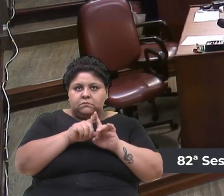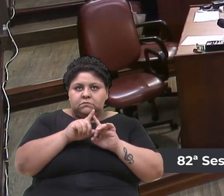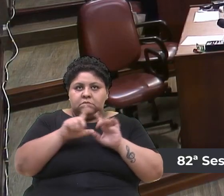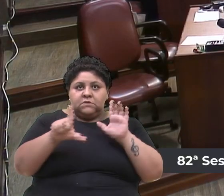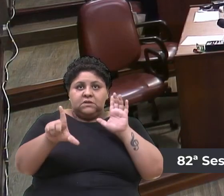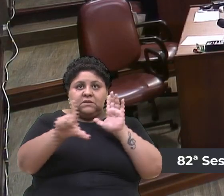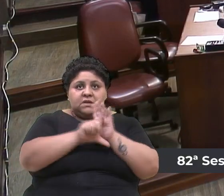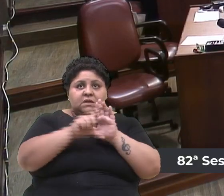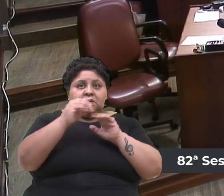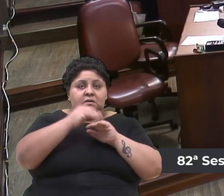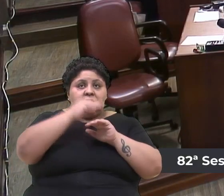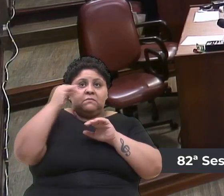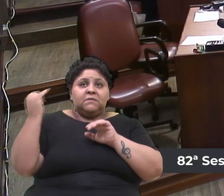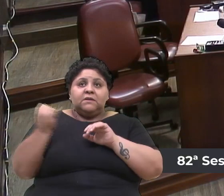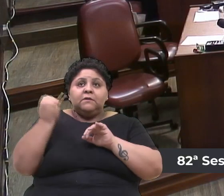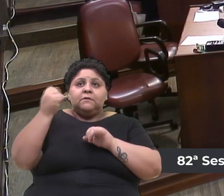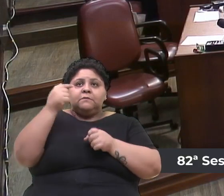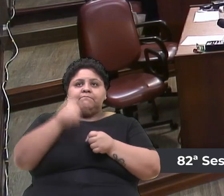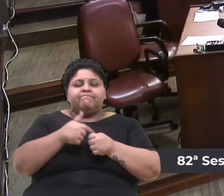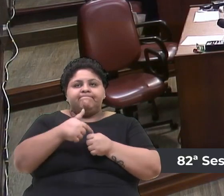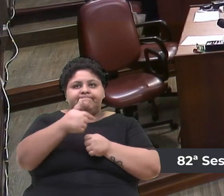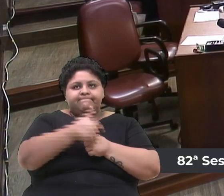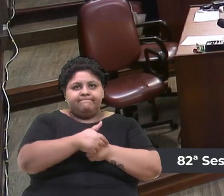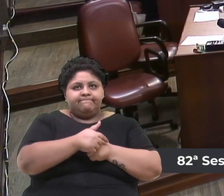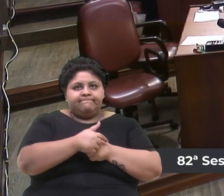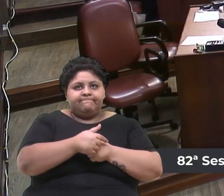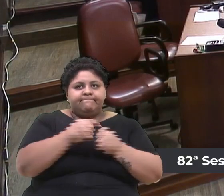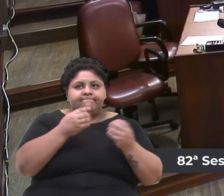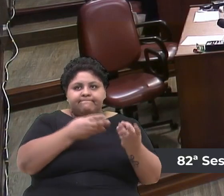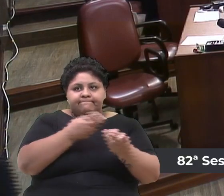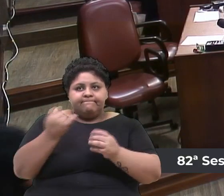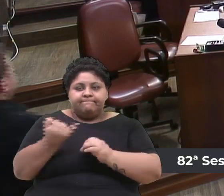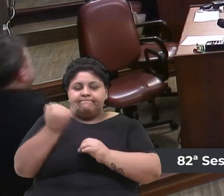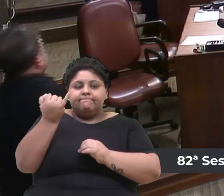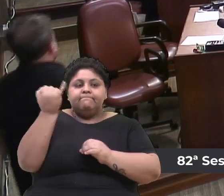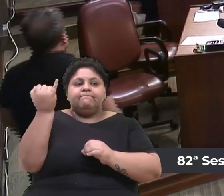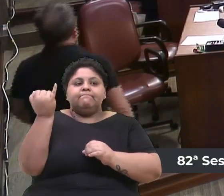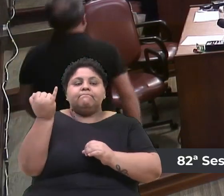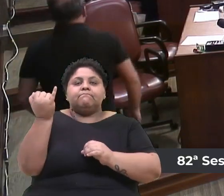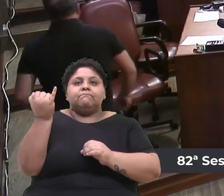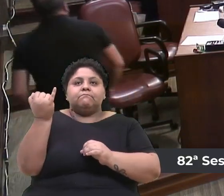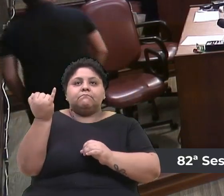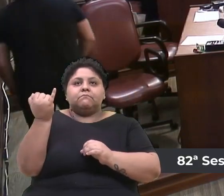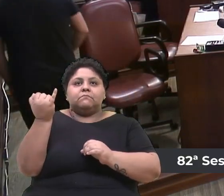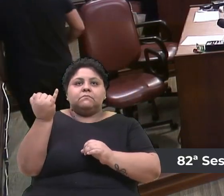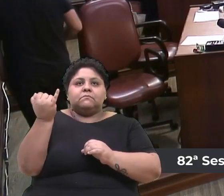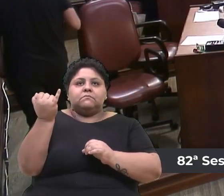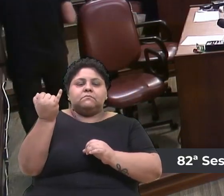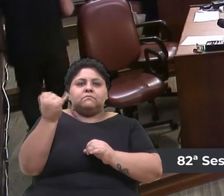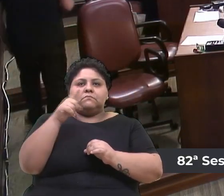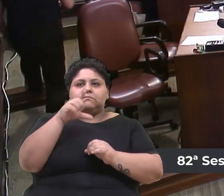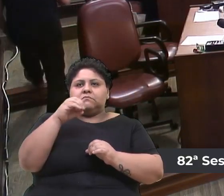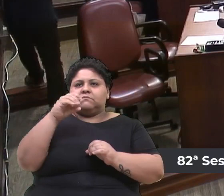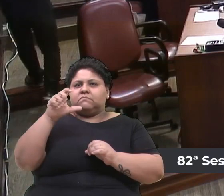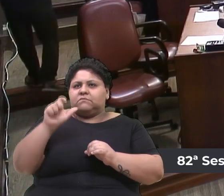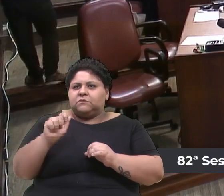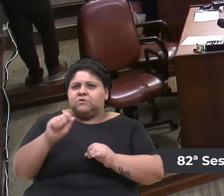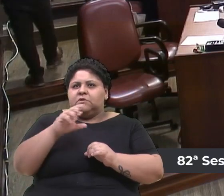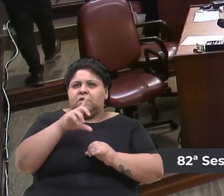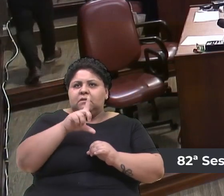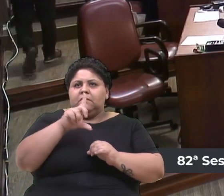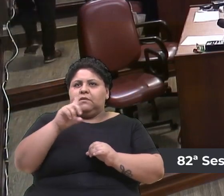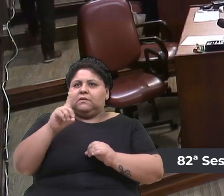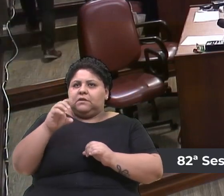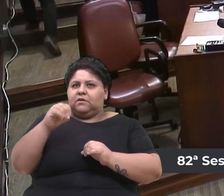da cidade, muito mais importante até que LOAS, LDO, que a gente se preocupa